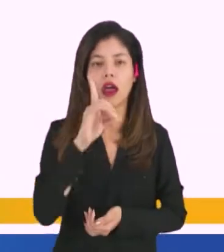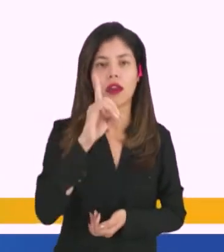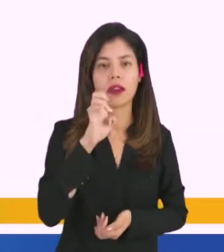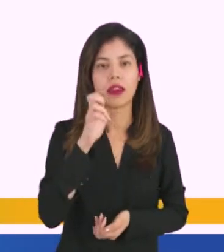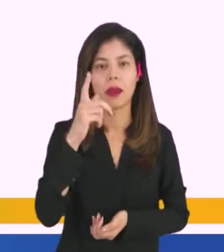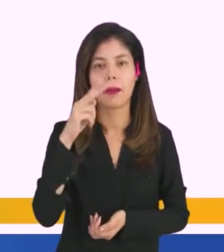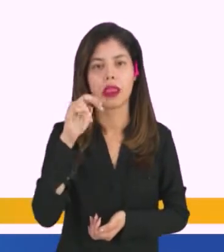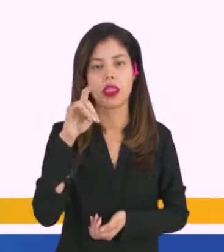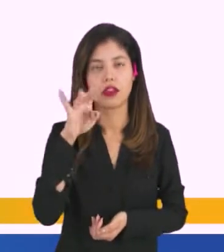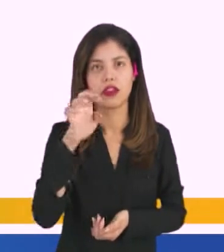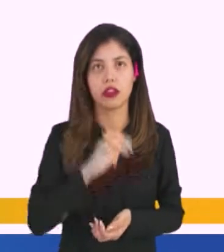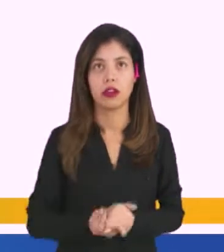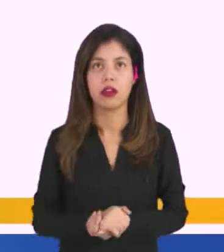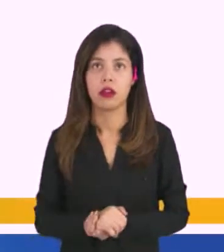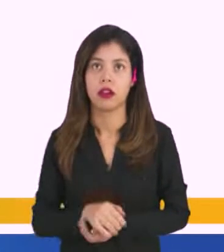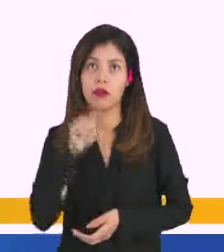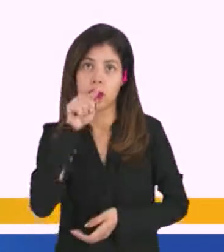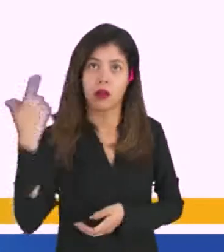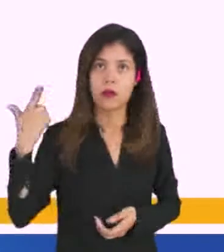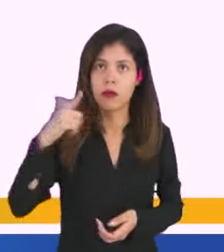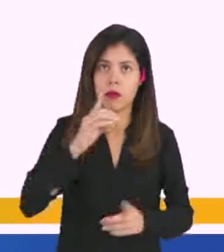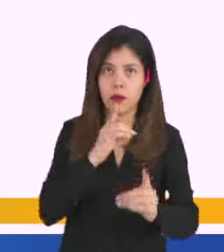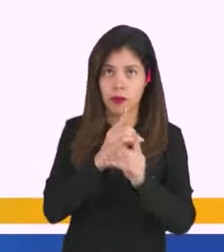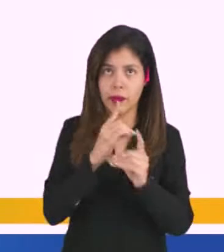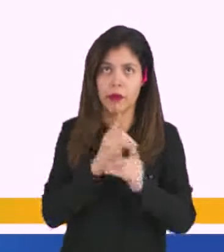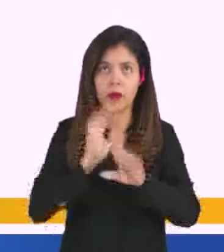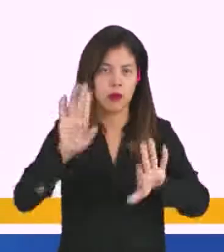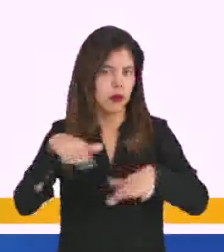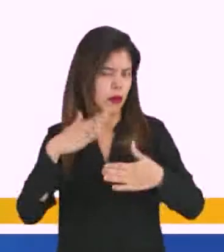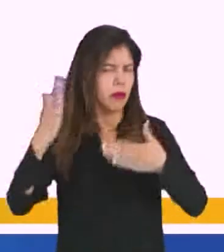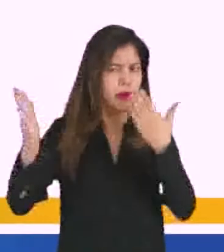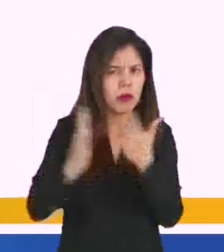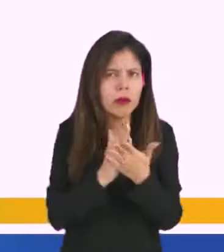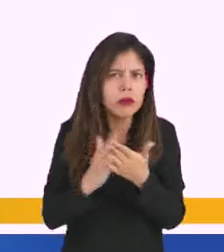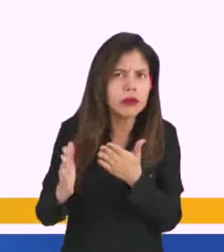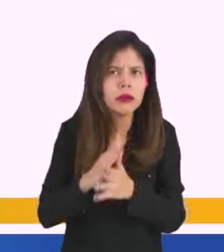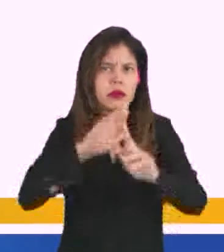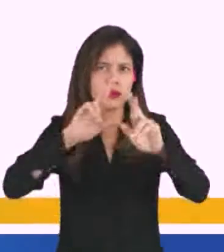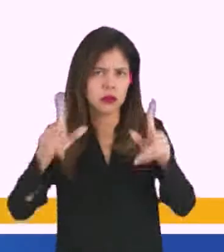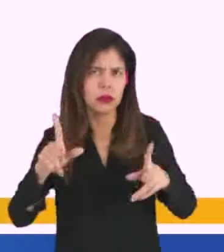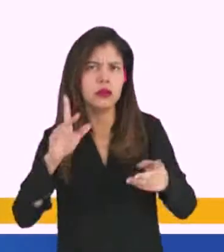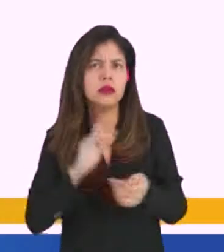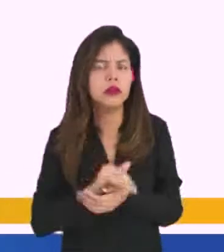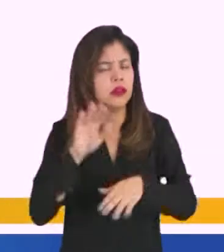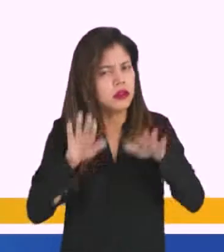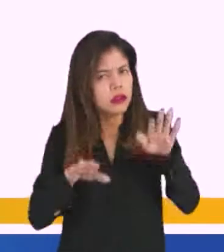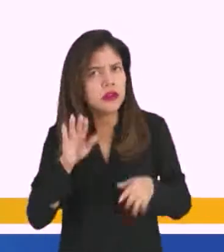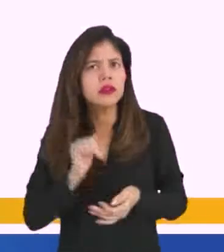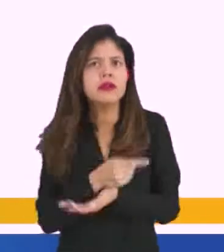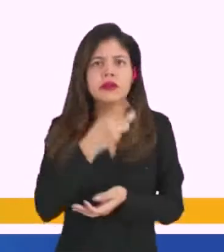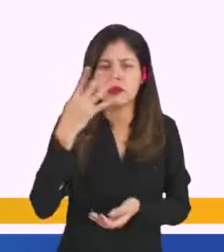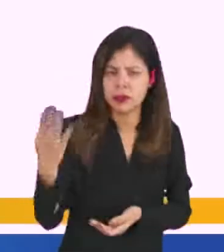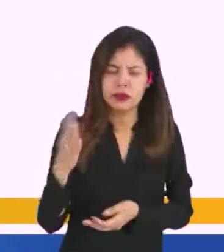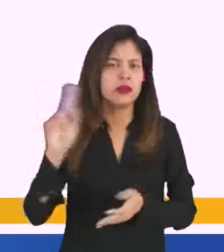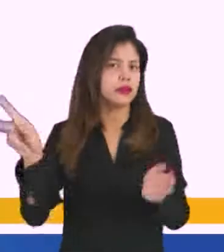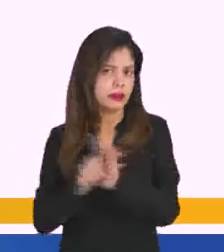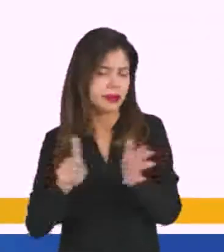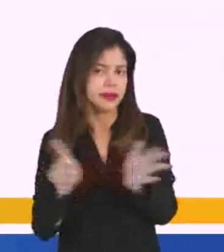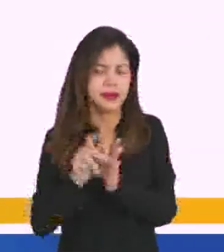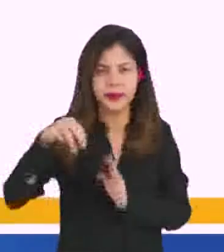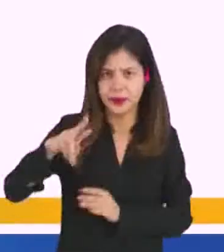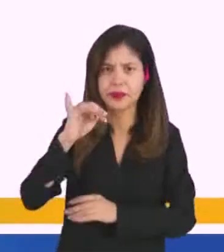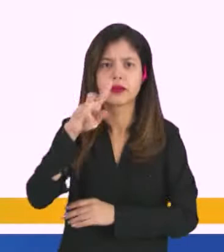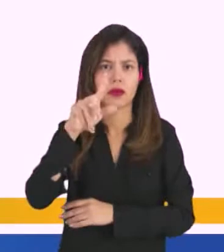dependente, certo? Então, você consegue identificar alguma diferença entre essas variáveis quanto à sua